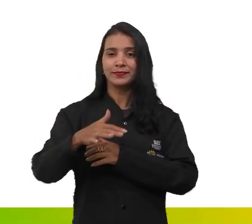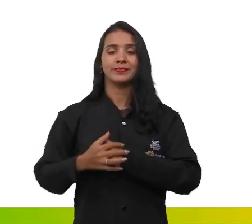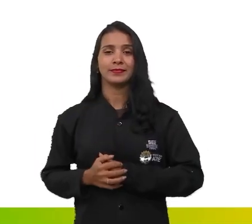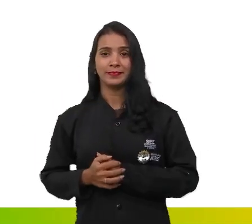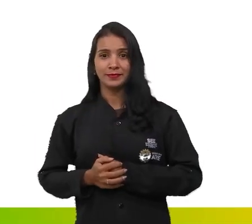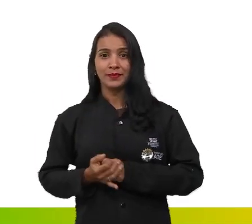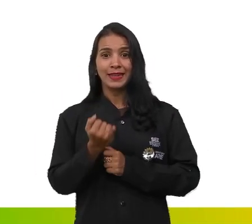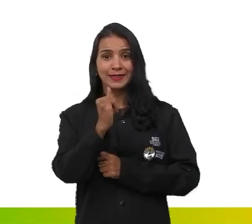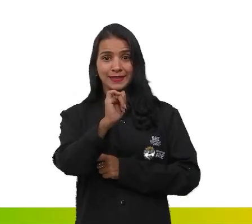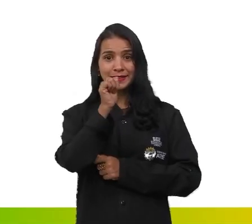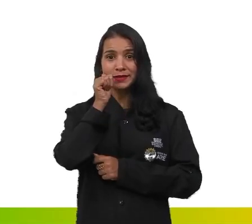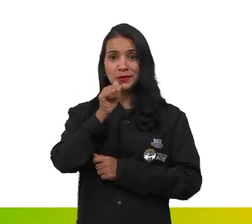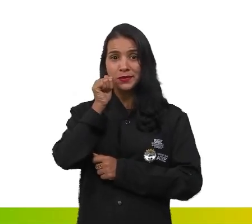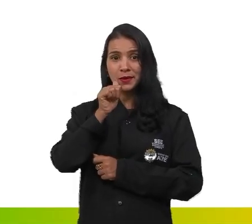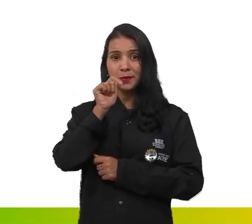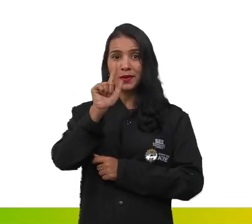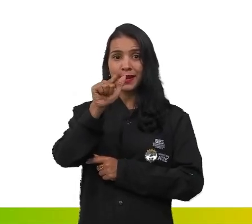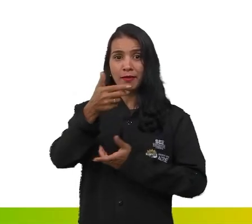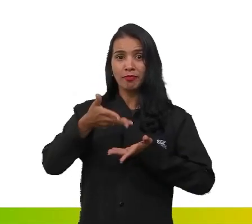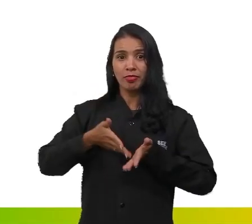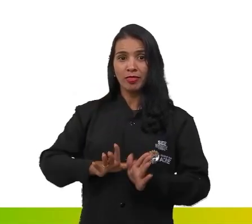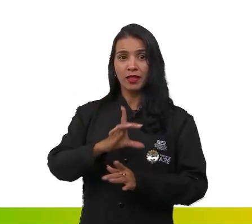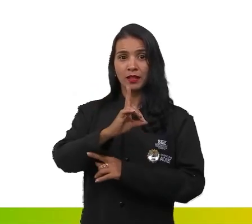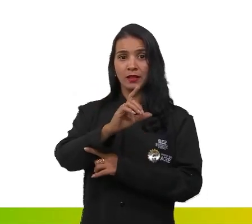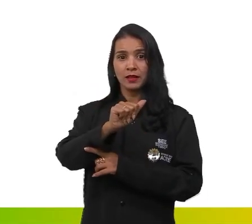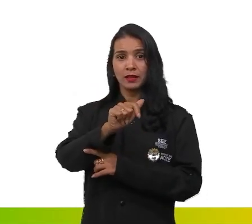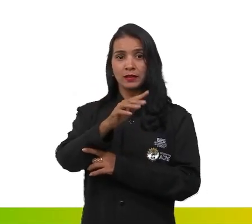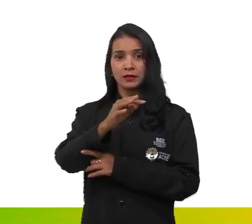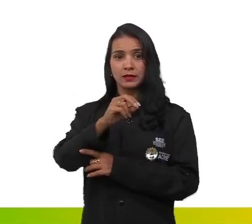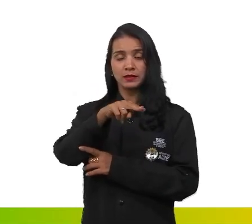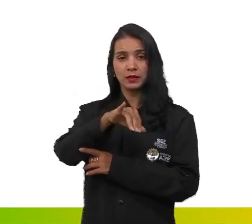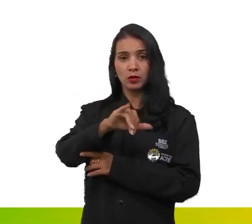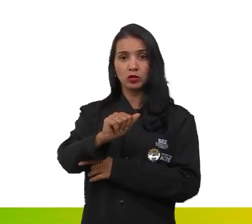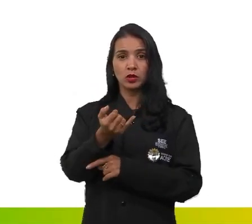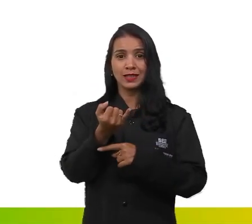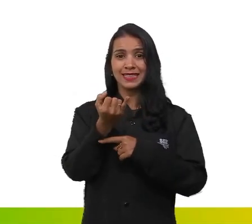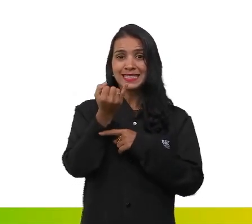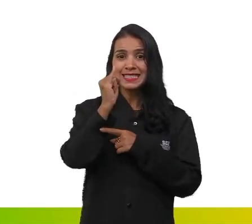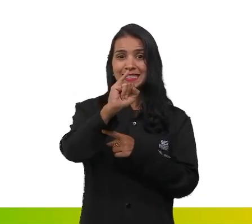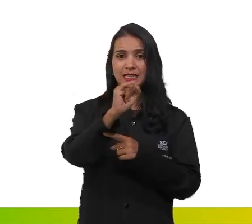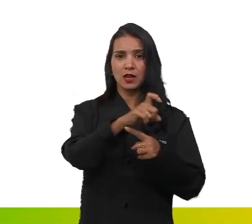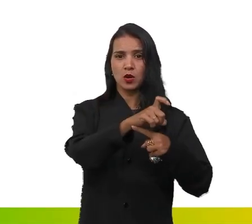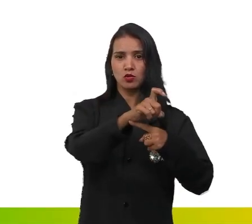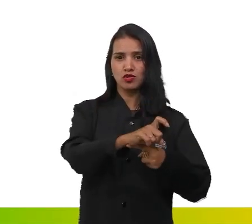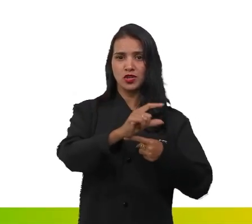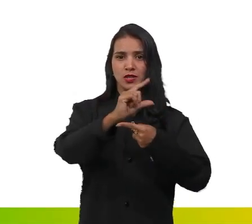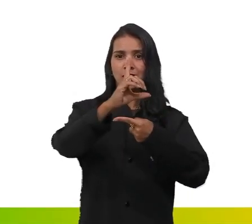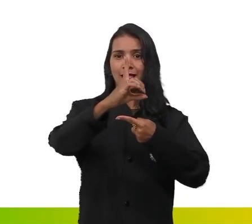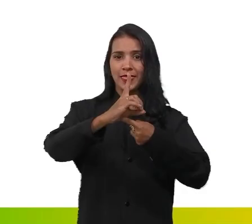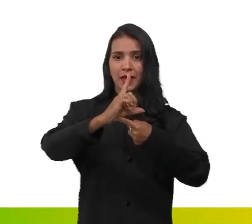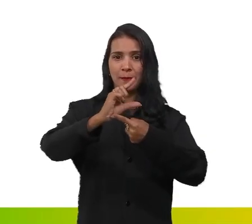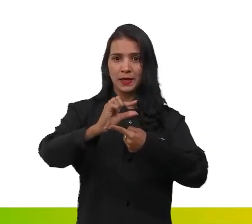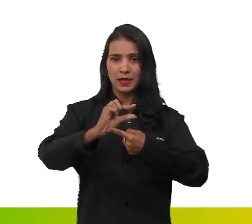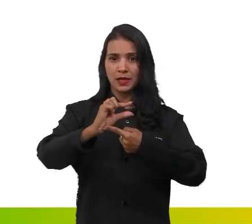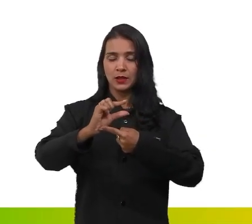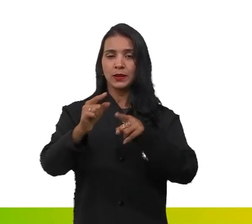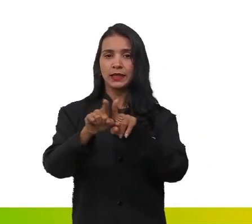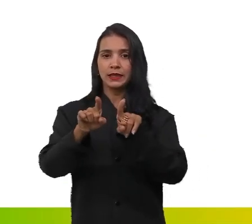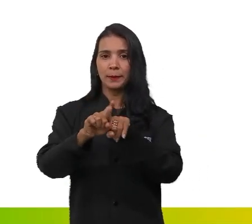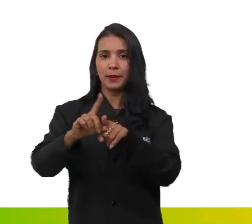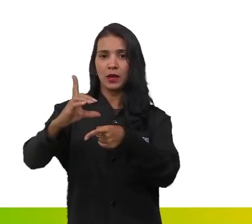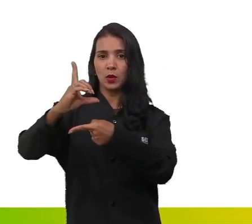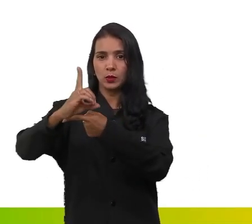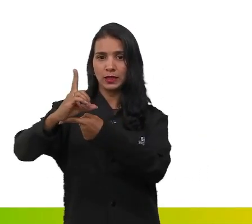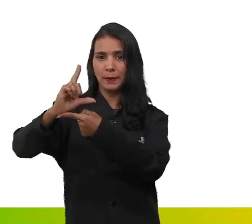quando ela tem X desinho, X desinho, tá? Então, dentre essas possibilidades, ela tem 3 possibilidades,